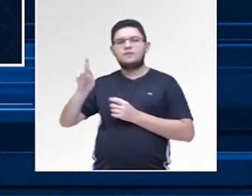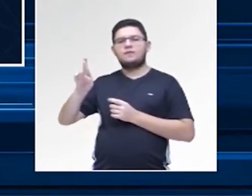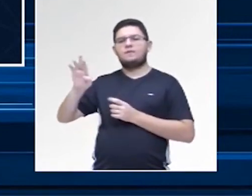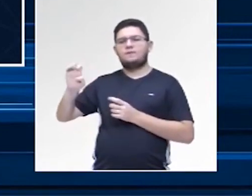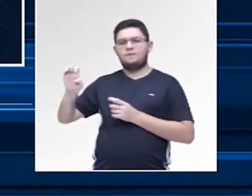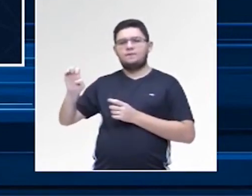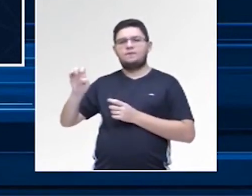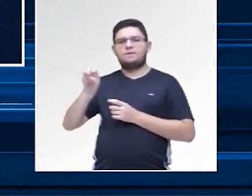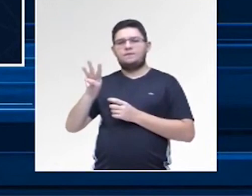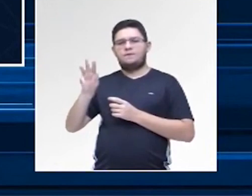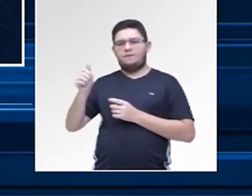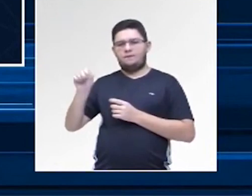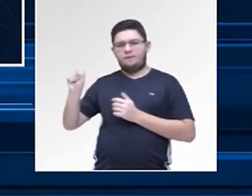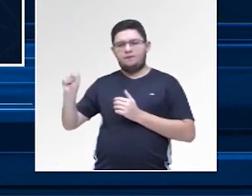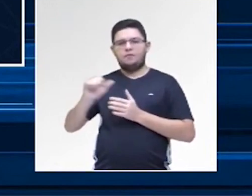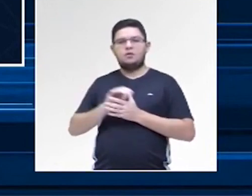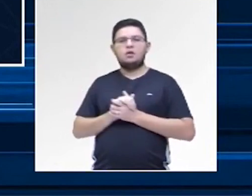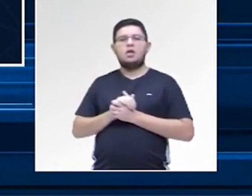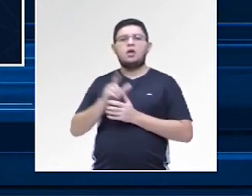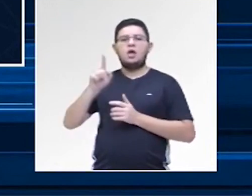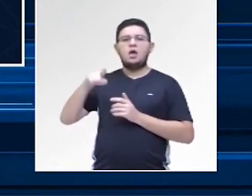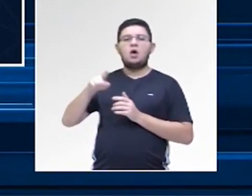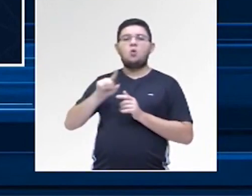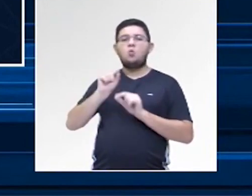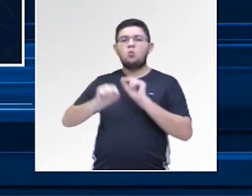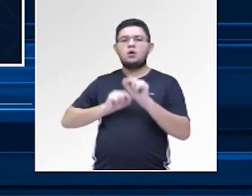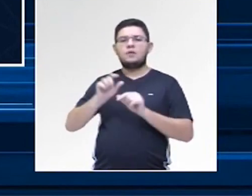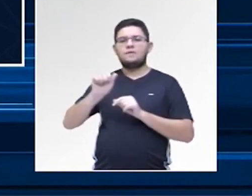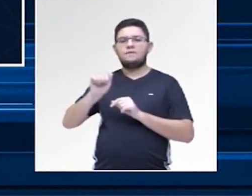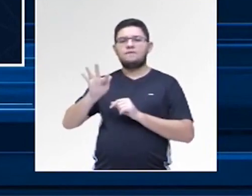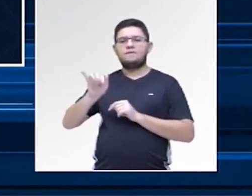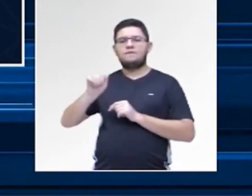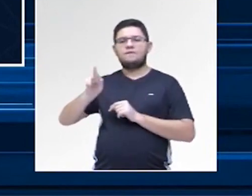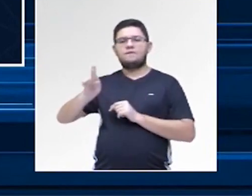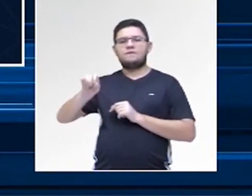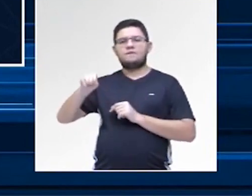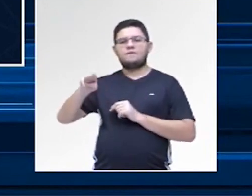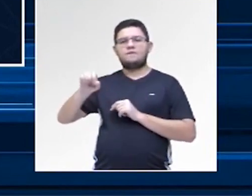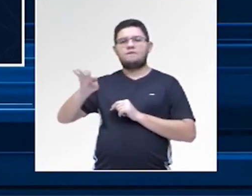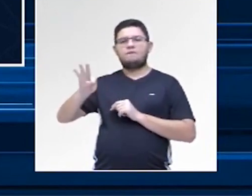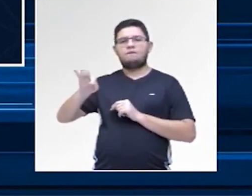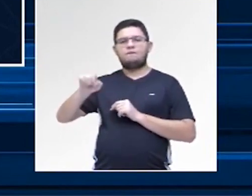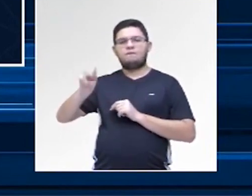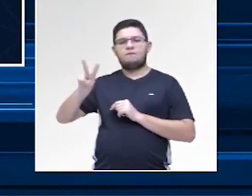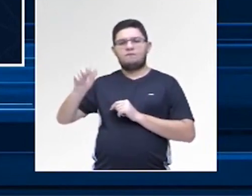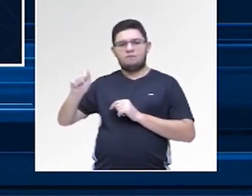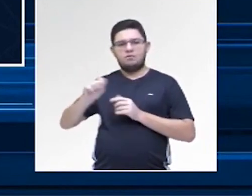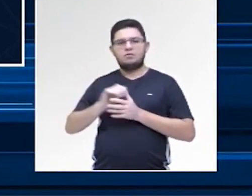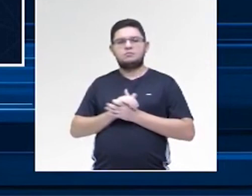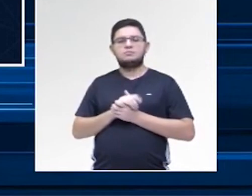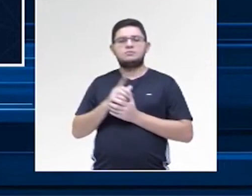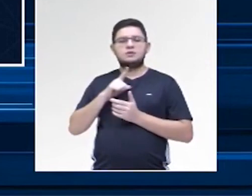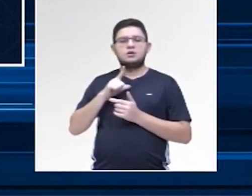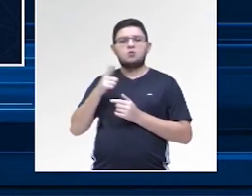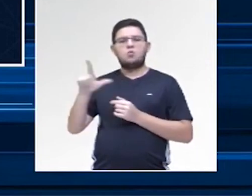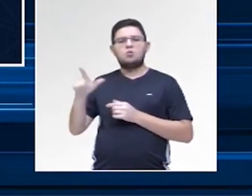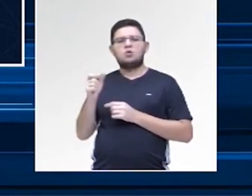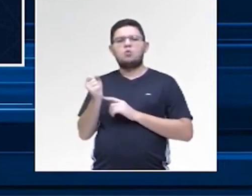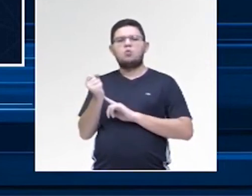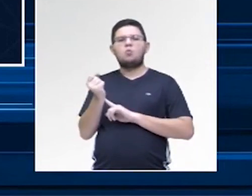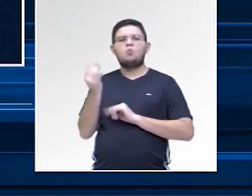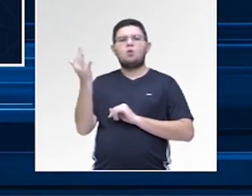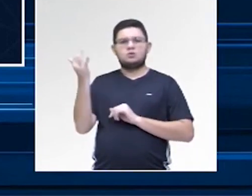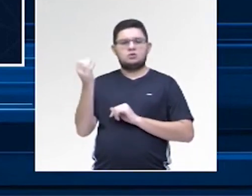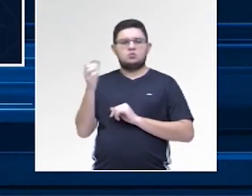sim, na forma positiva, afirmativa. Logo depois eu tenho a palavra de quantidade, né? Nesse caso, o quantifier